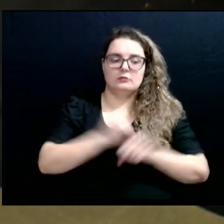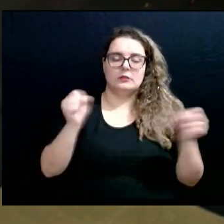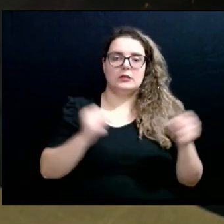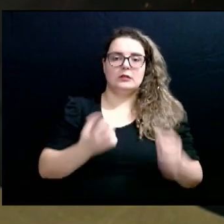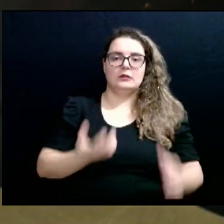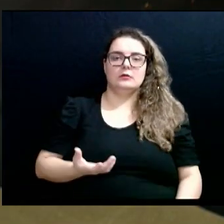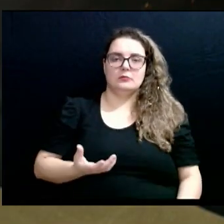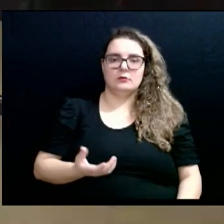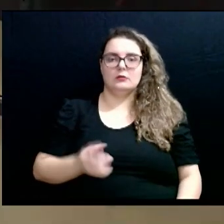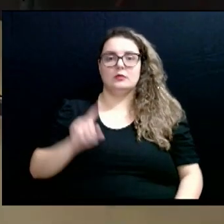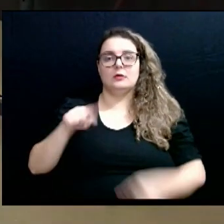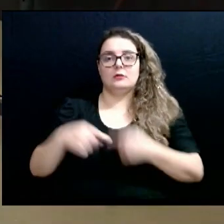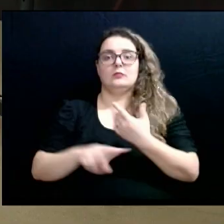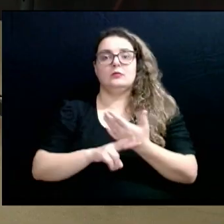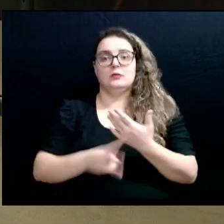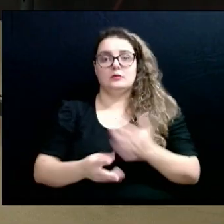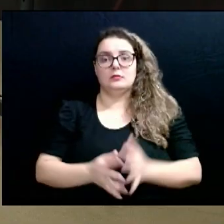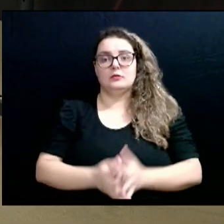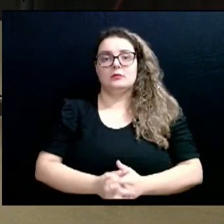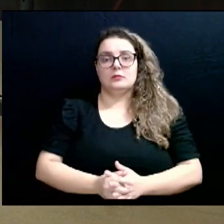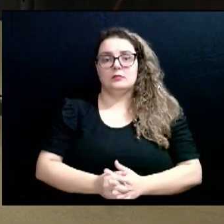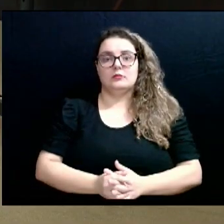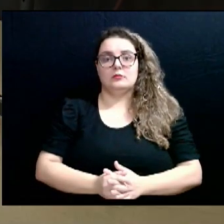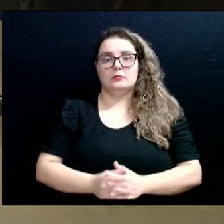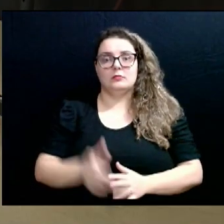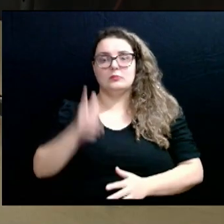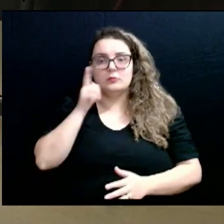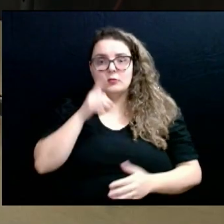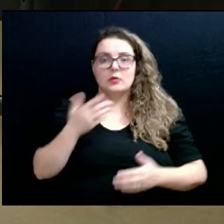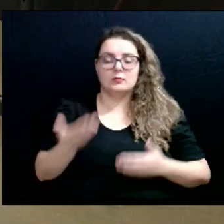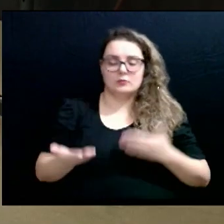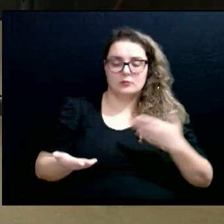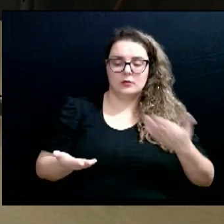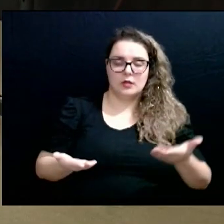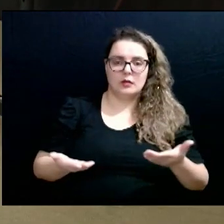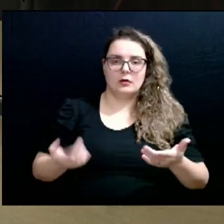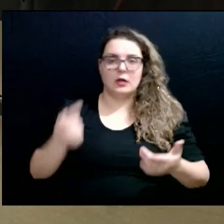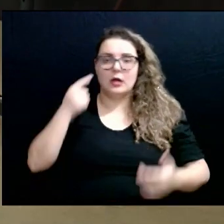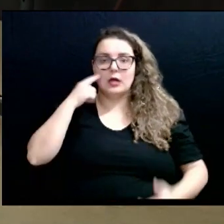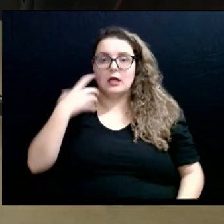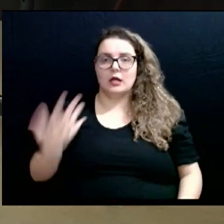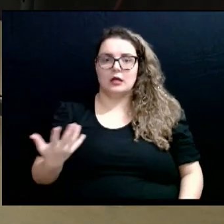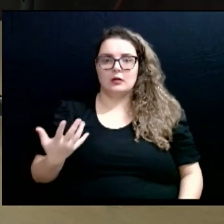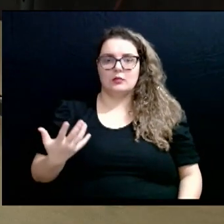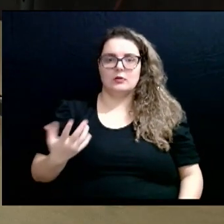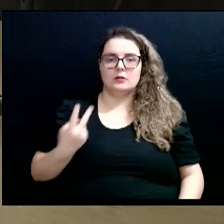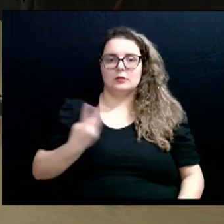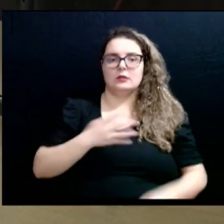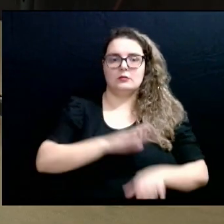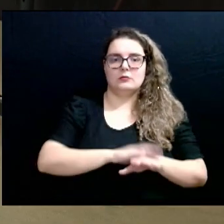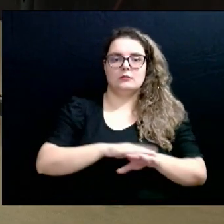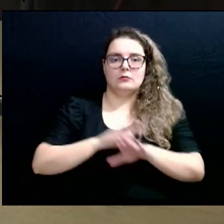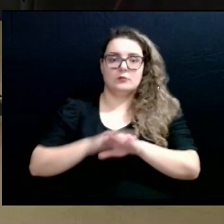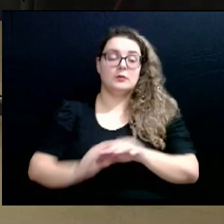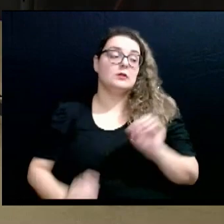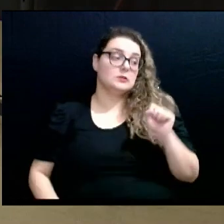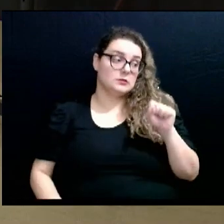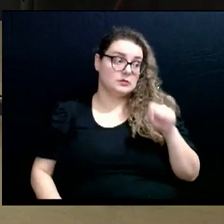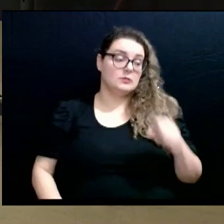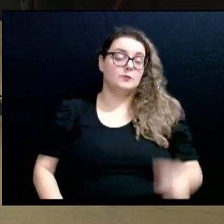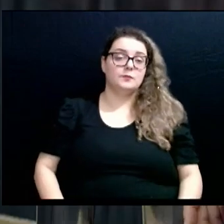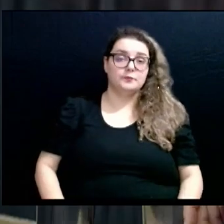outra reação? Você consegue trazer para a gente a dimensão dessas duas ações? Eu acho